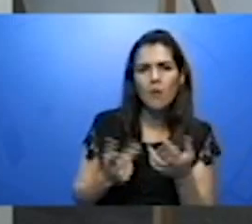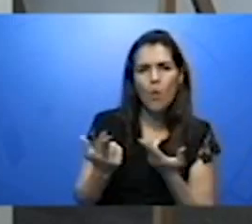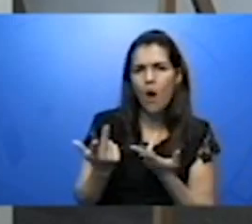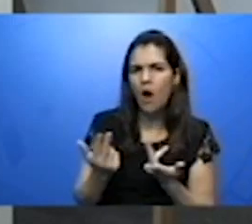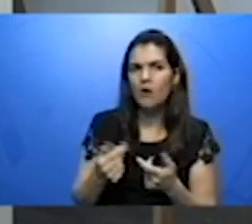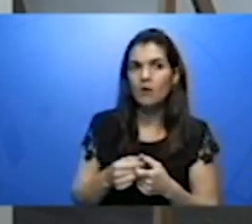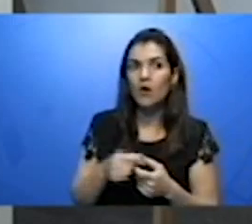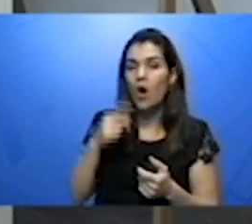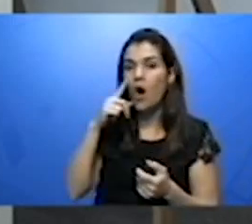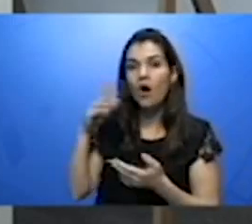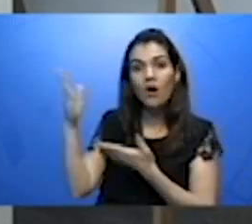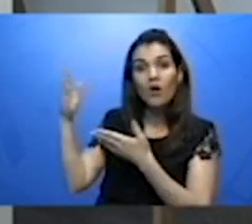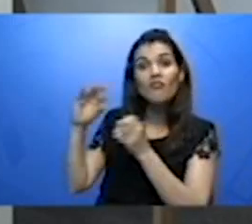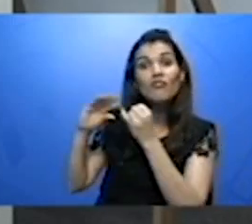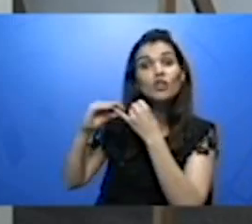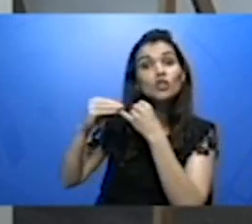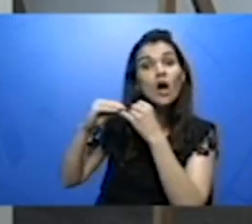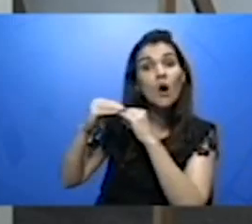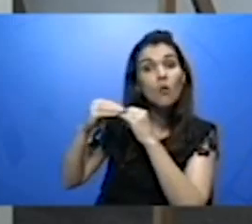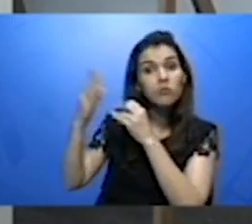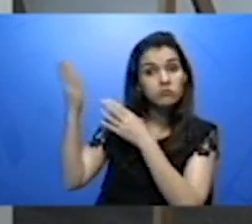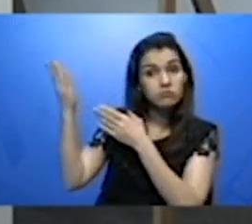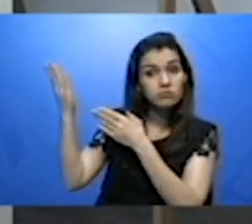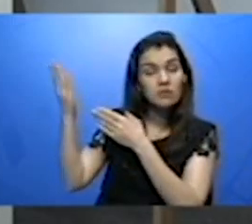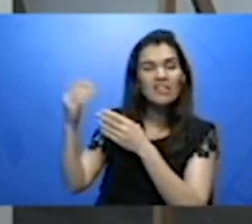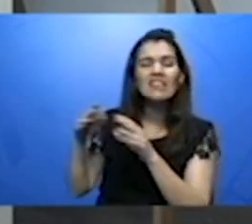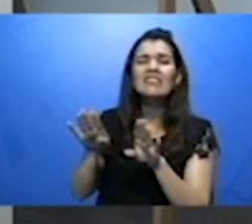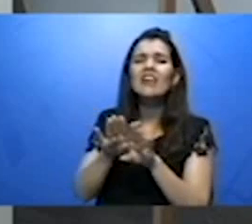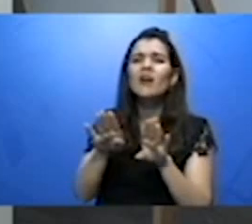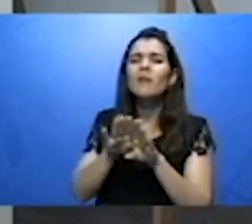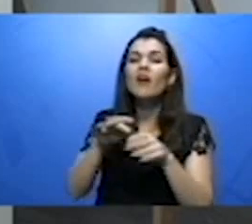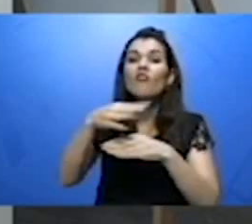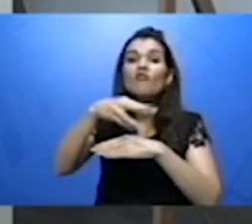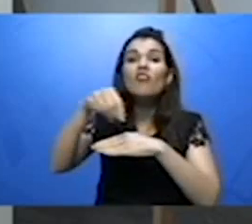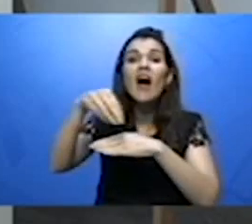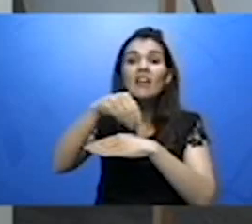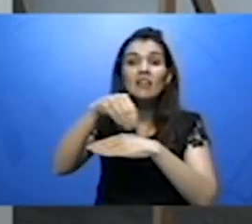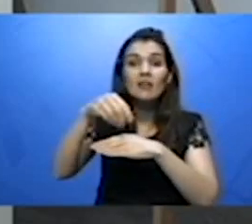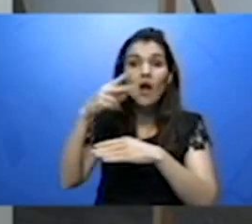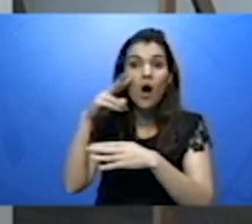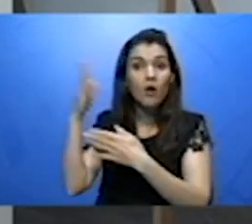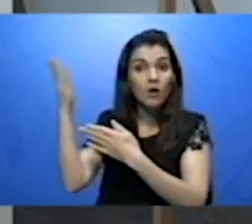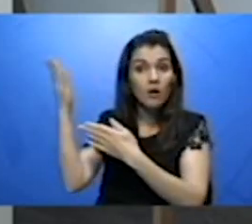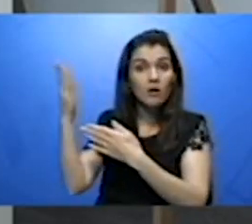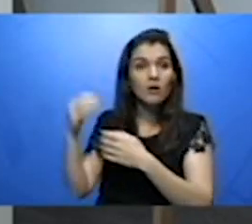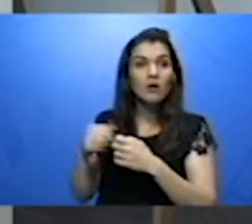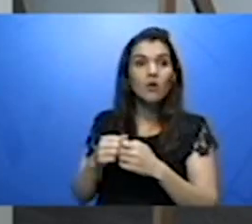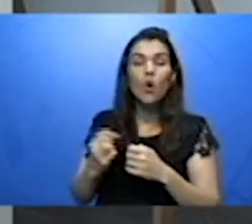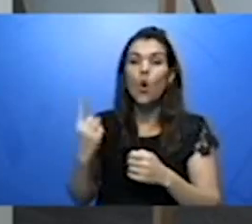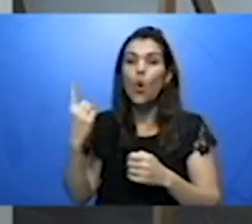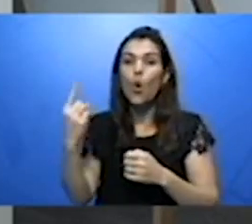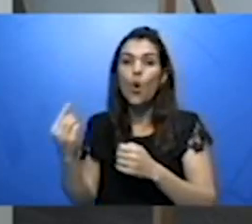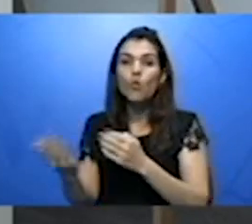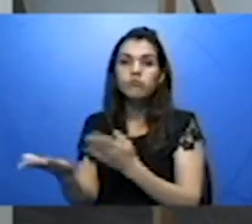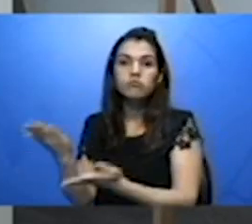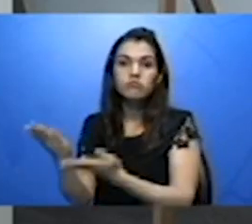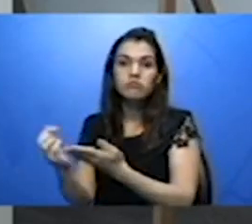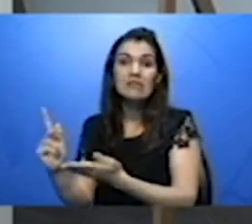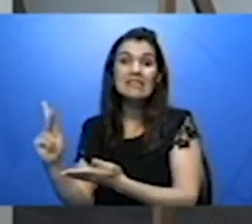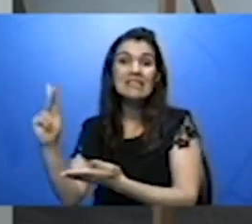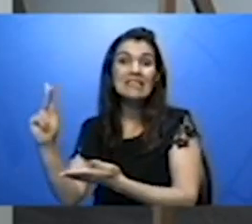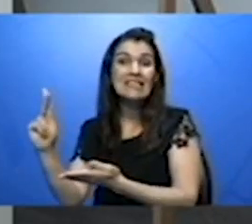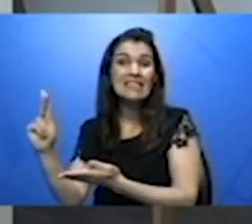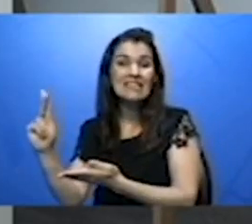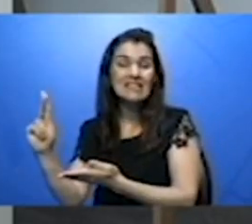e nesta não eu tenho 1 kg de farinha de trigo Então olha um quilo 1000 gramas